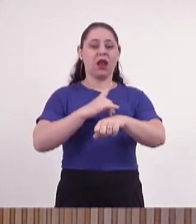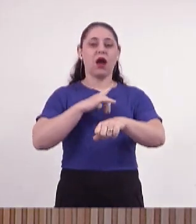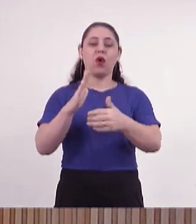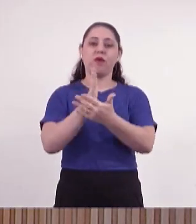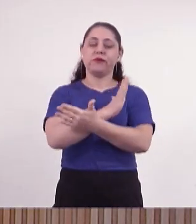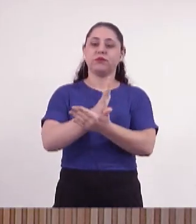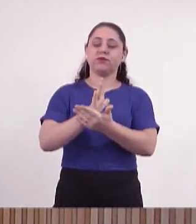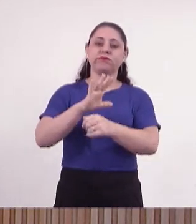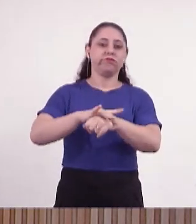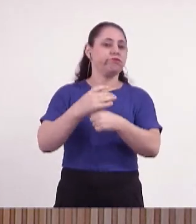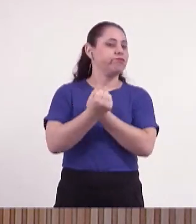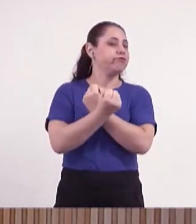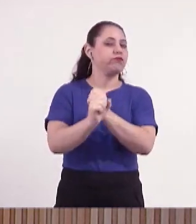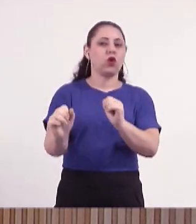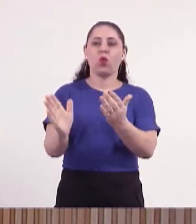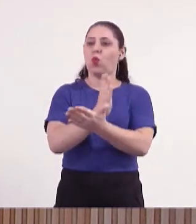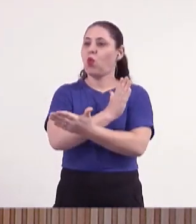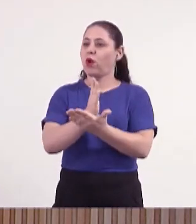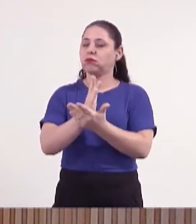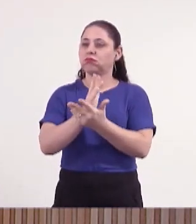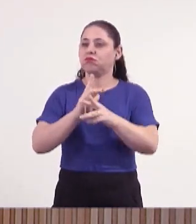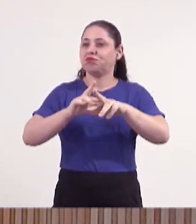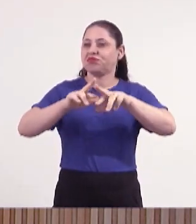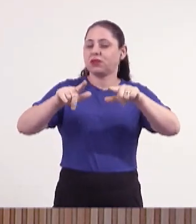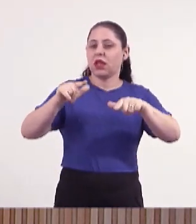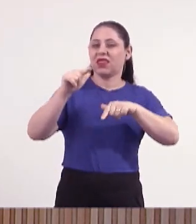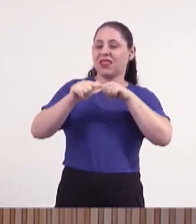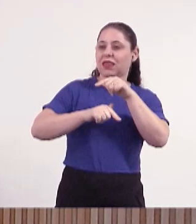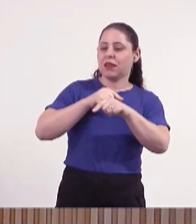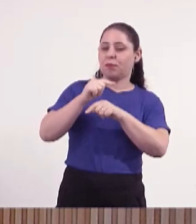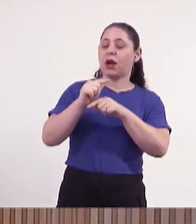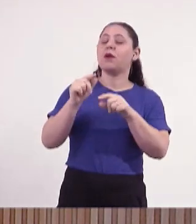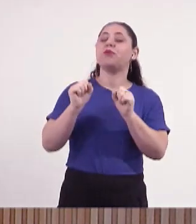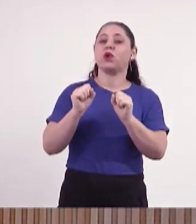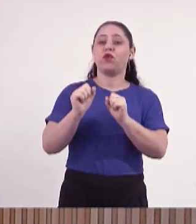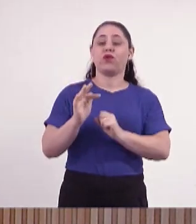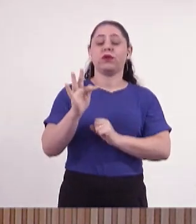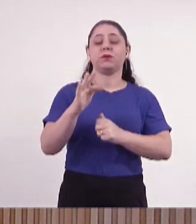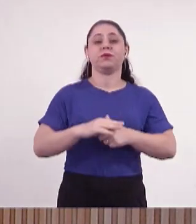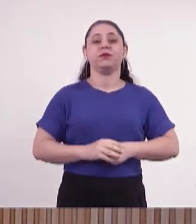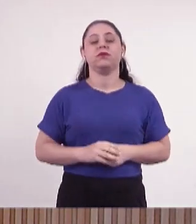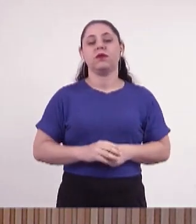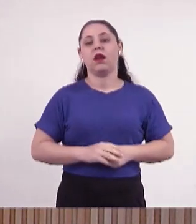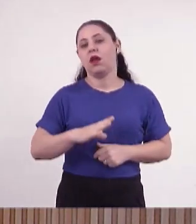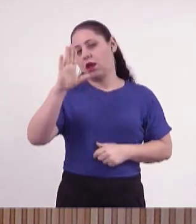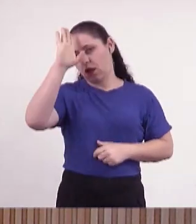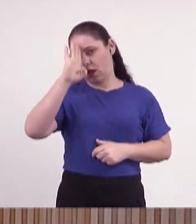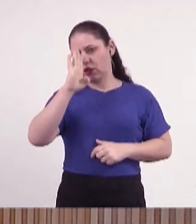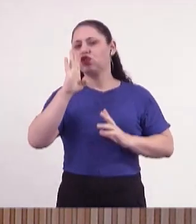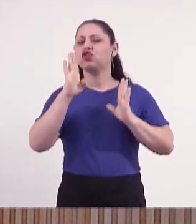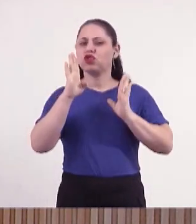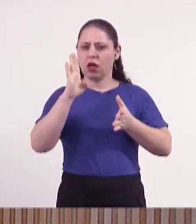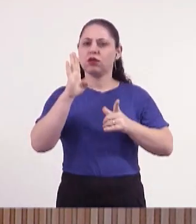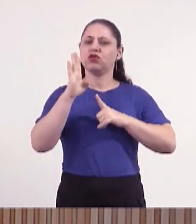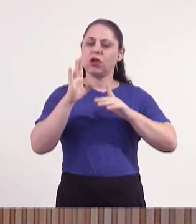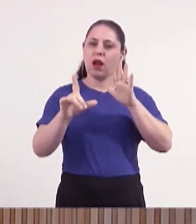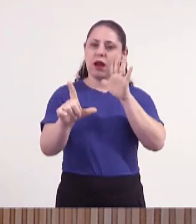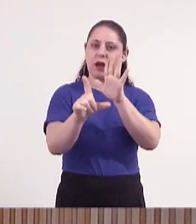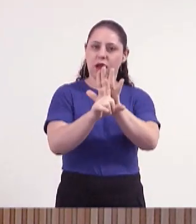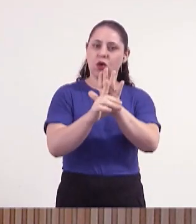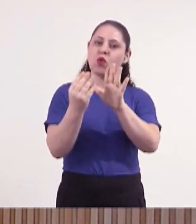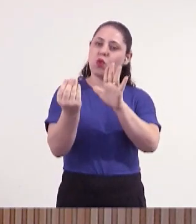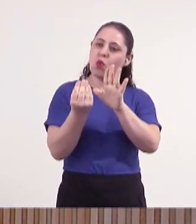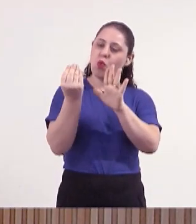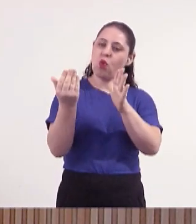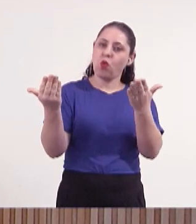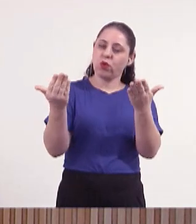aquelas doenças que impedem qualquer tipo de atividade laboral. Essa isenção, ela já existia pela legislação como ela